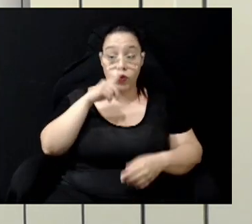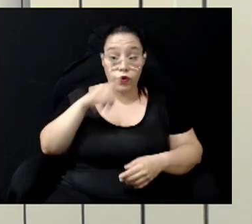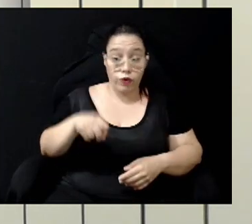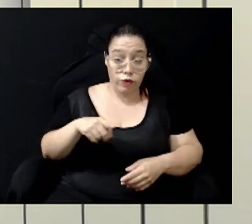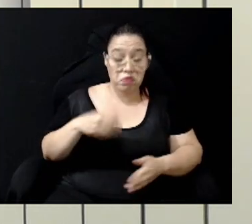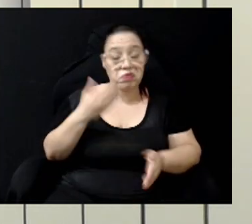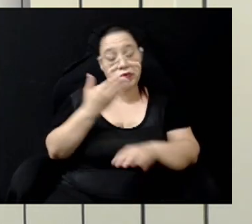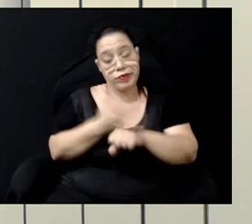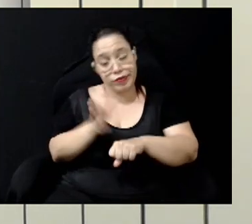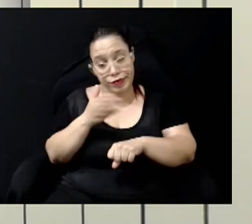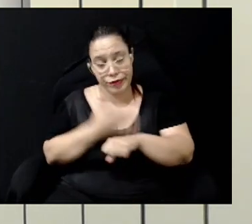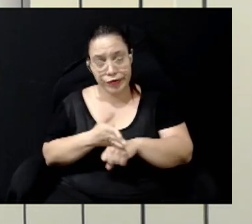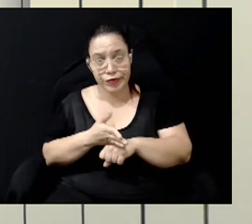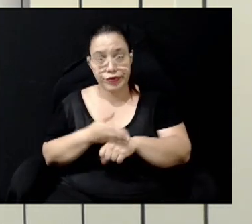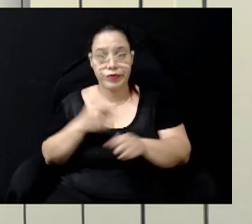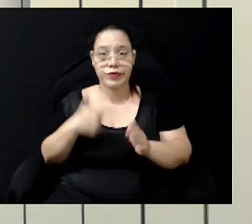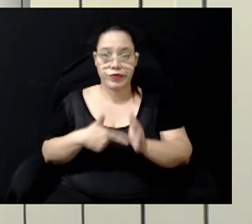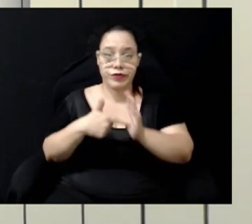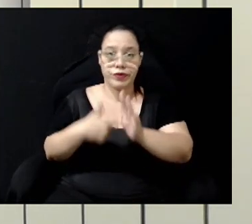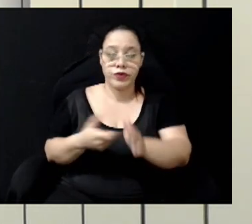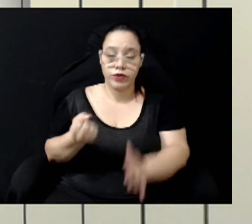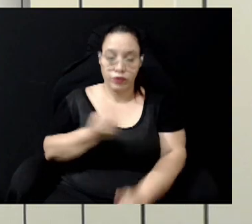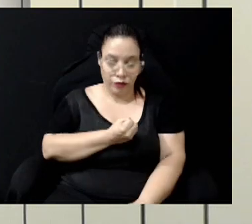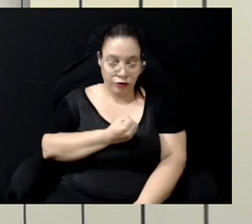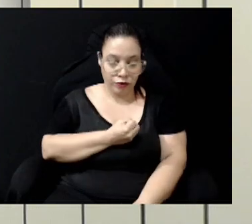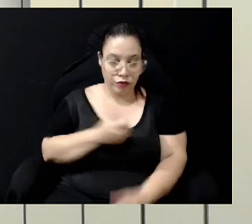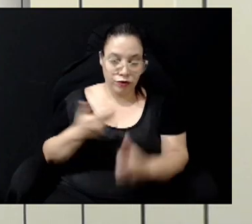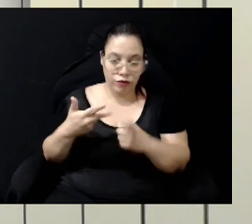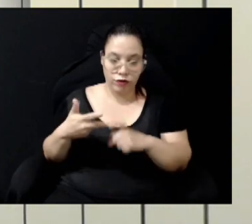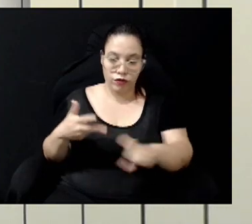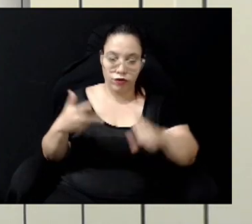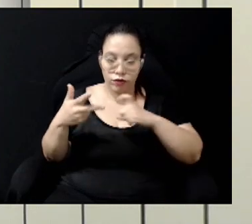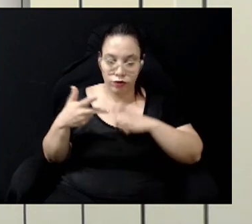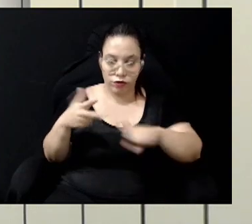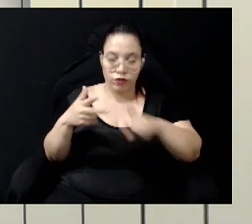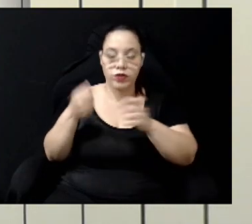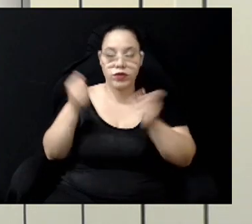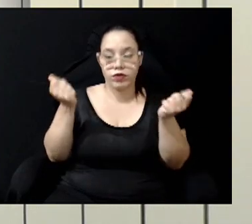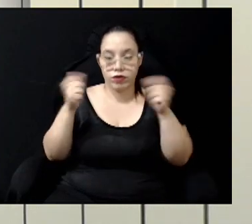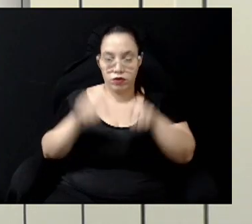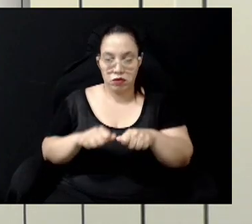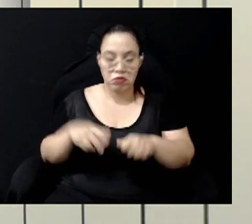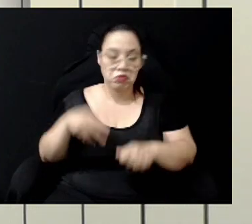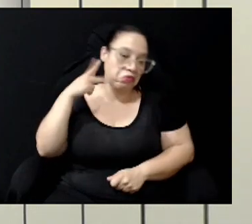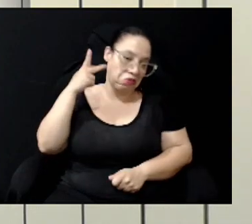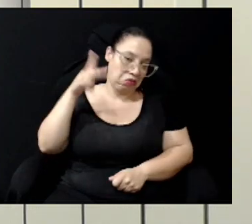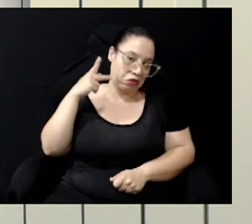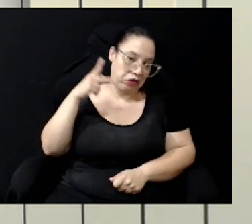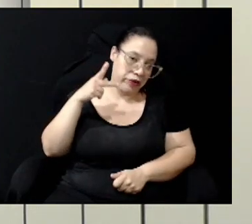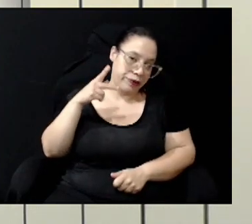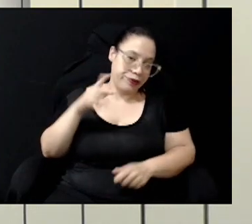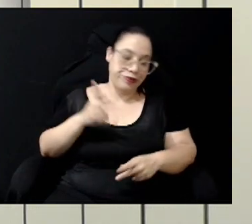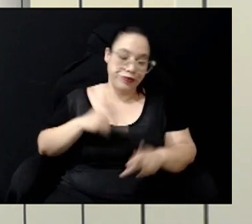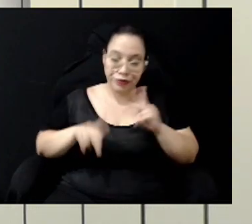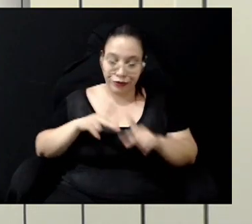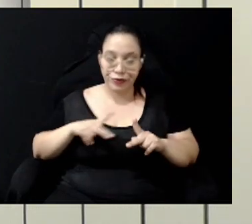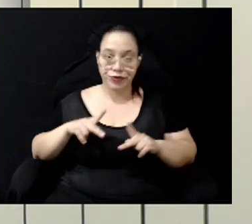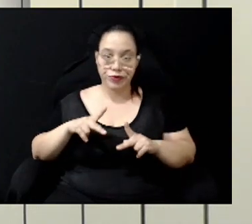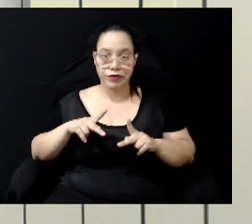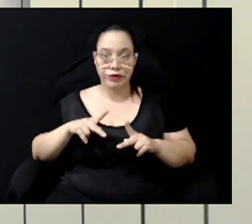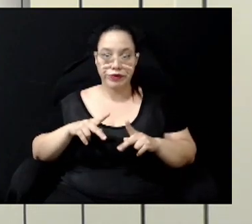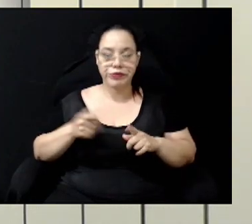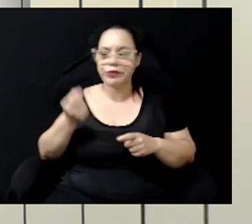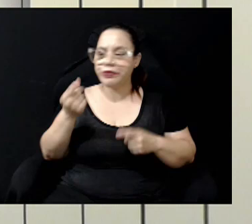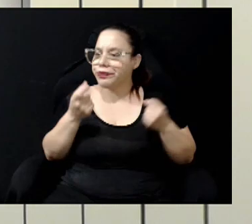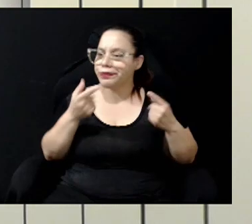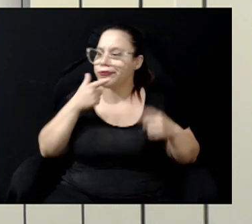ao apresentar os números, o Executivo possibilita que tanto parlamentares quanto a população tenha elementos para